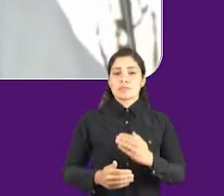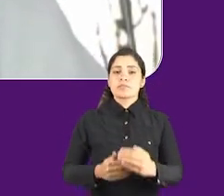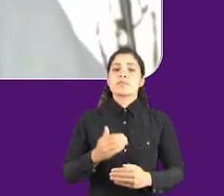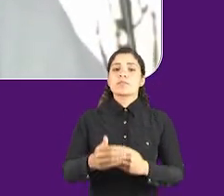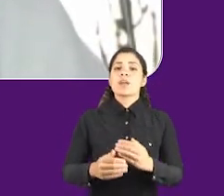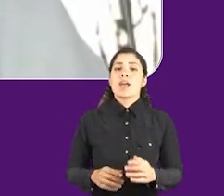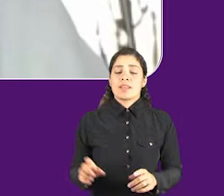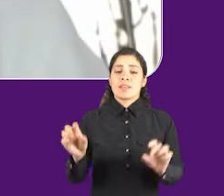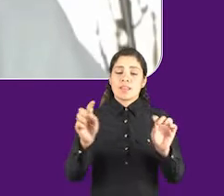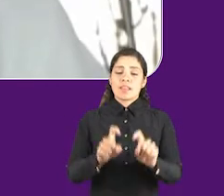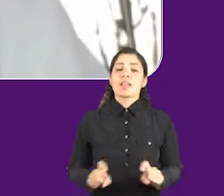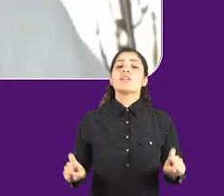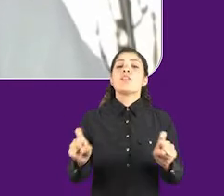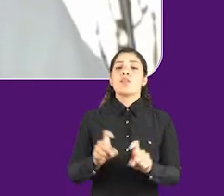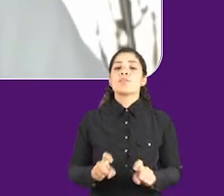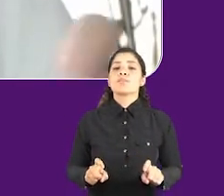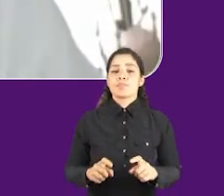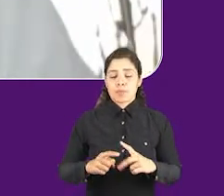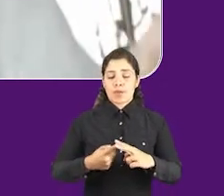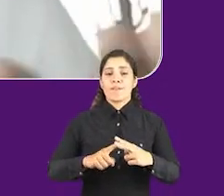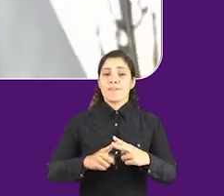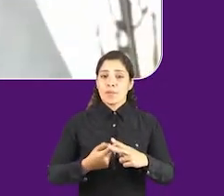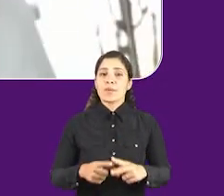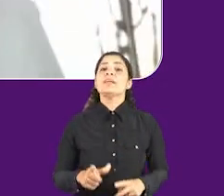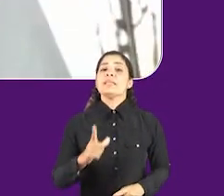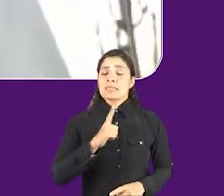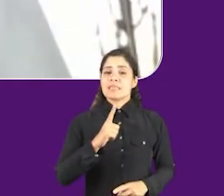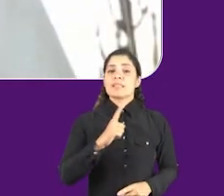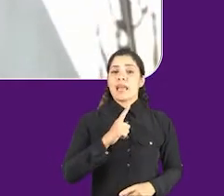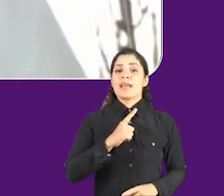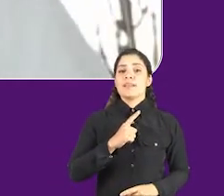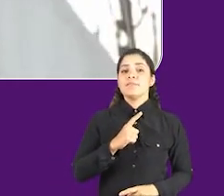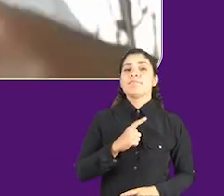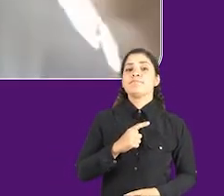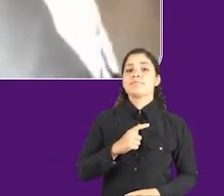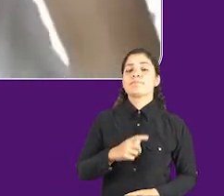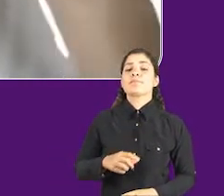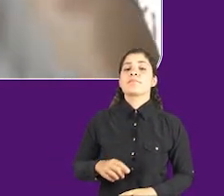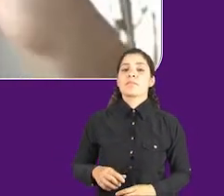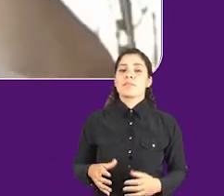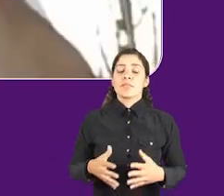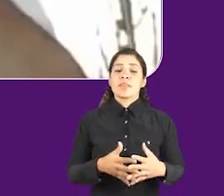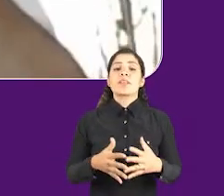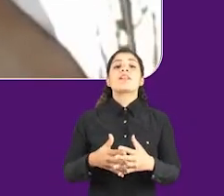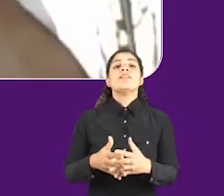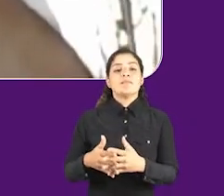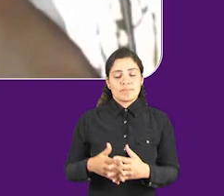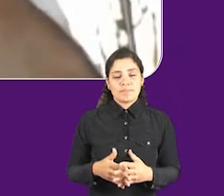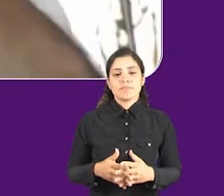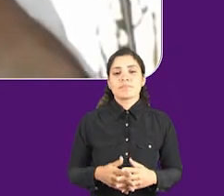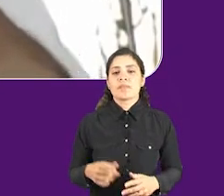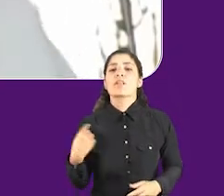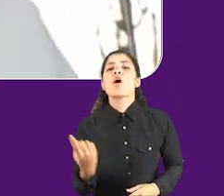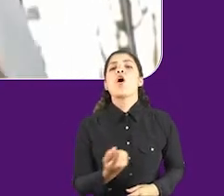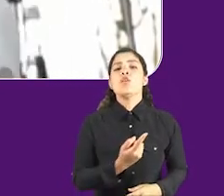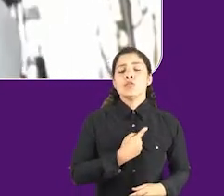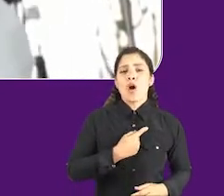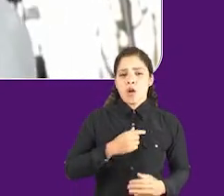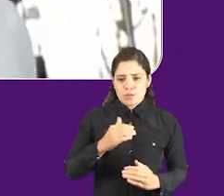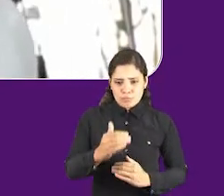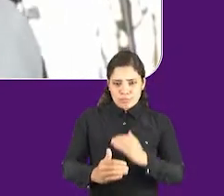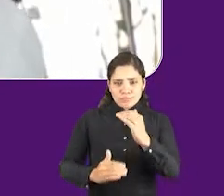a nosso tipo usar o design tem que tomar tecnologia é uma ferramenta que existe nos Estados Unidos já faz 40 anos